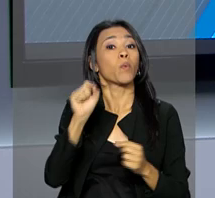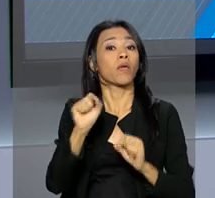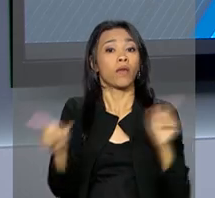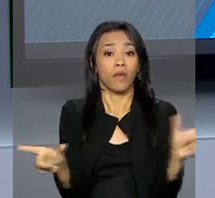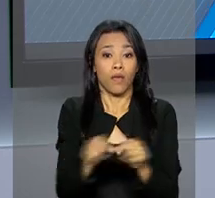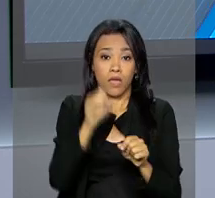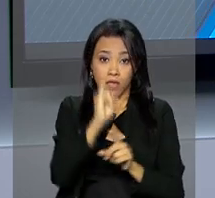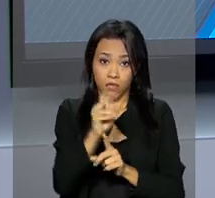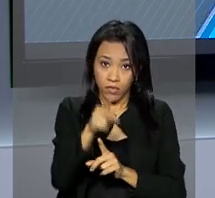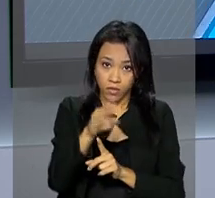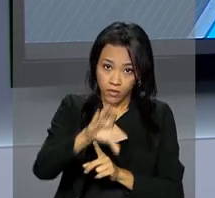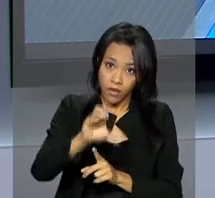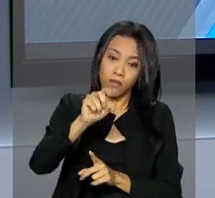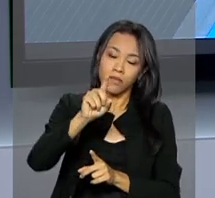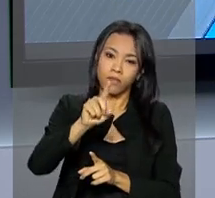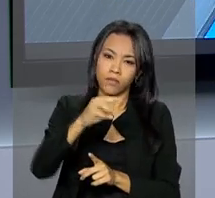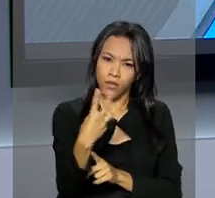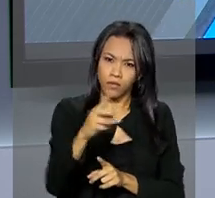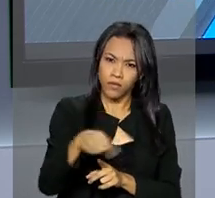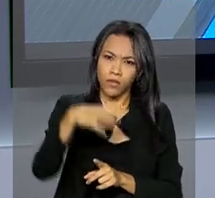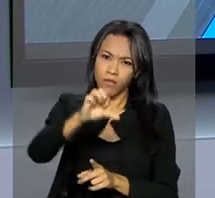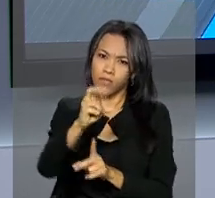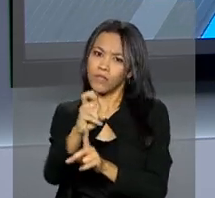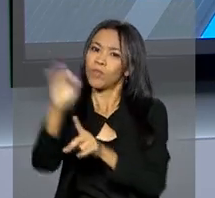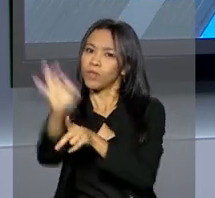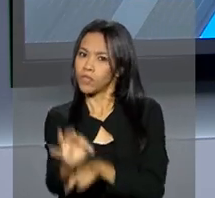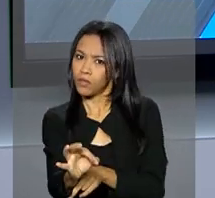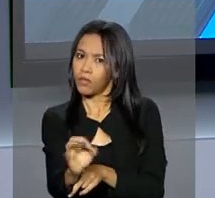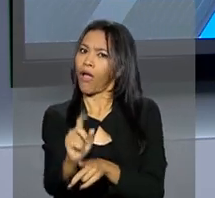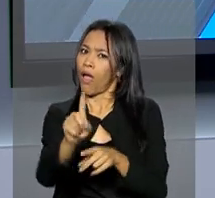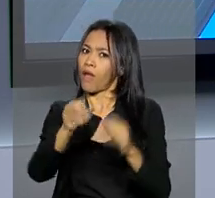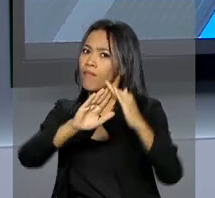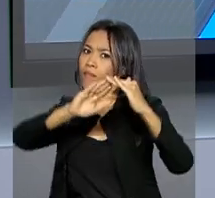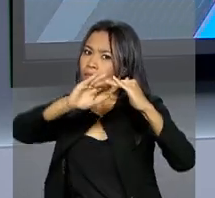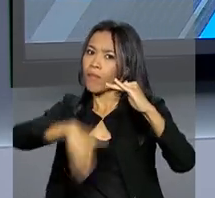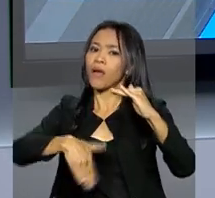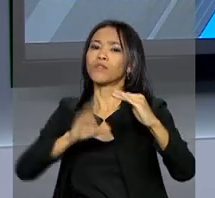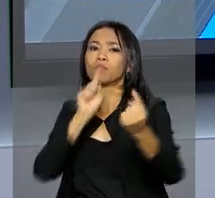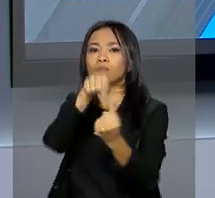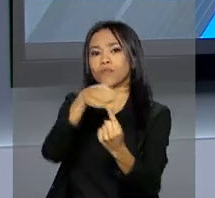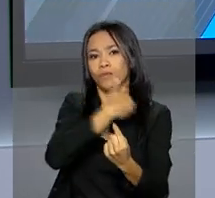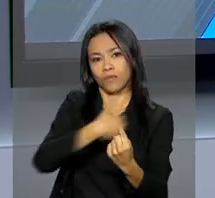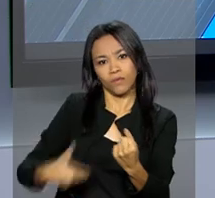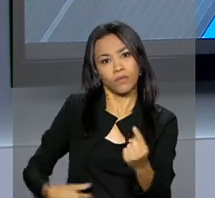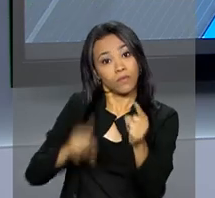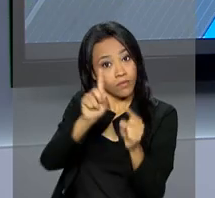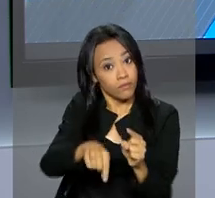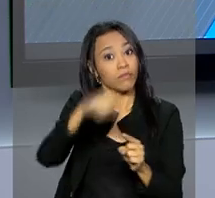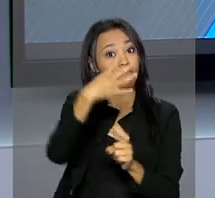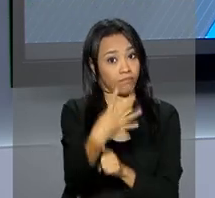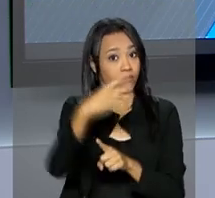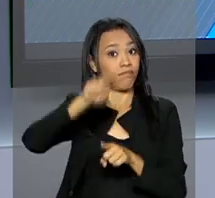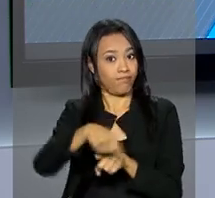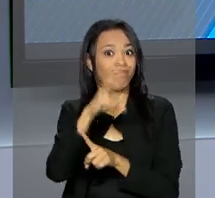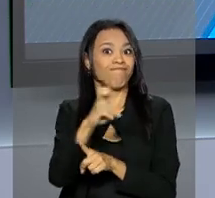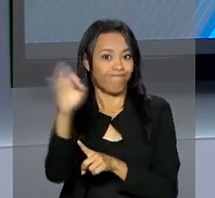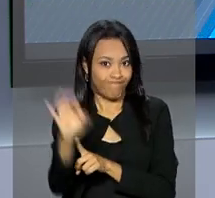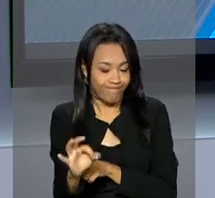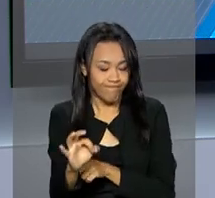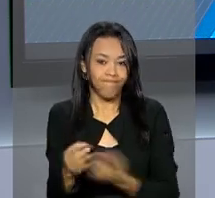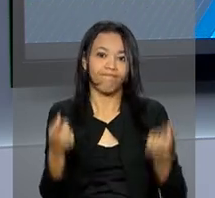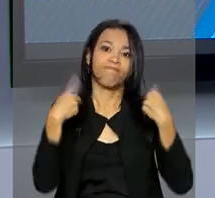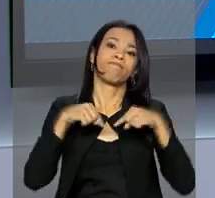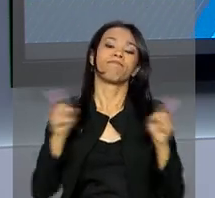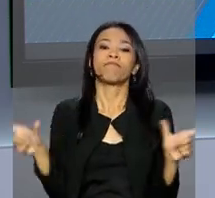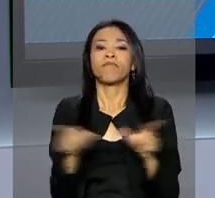é de 3,95 ou seja bem abaixo do centro da Meta que é de 4,5 por.